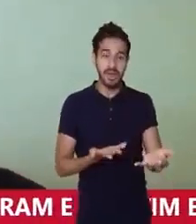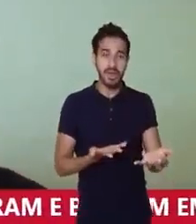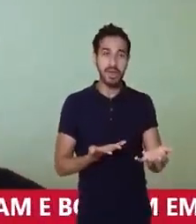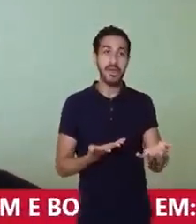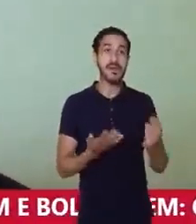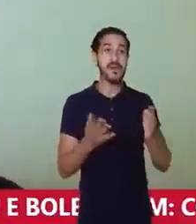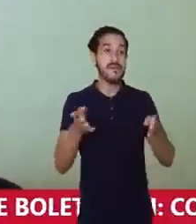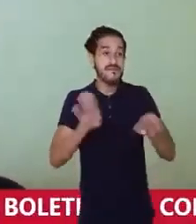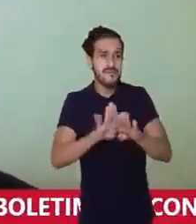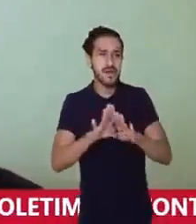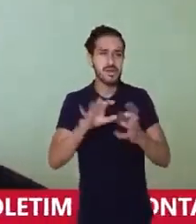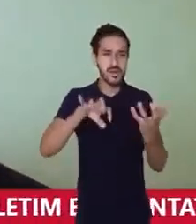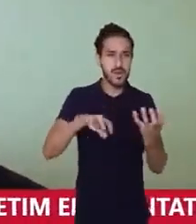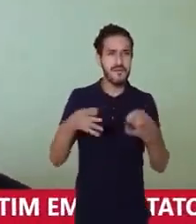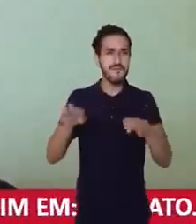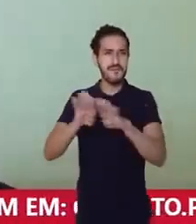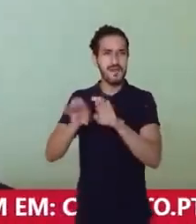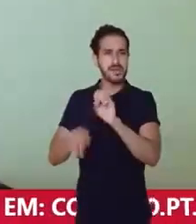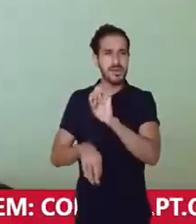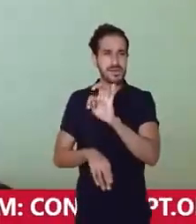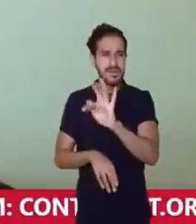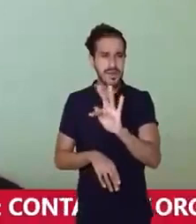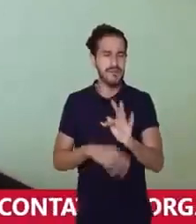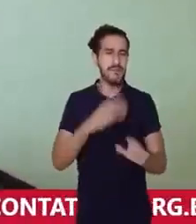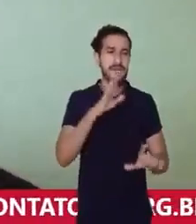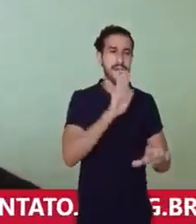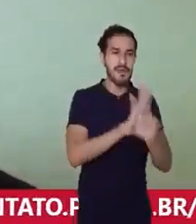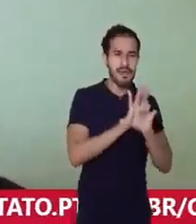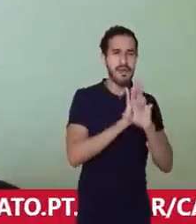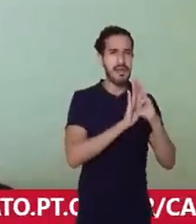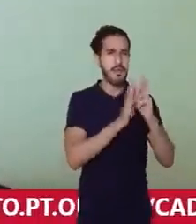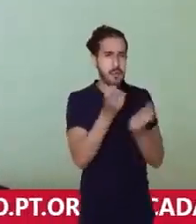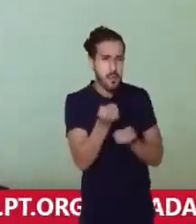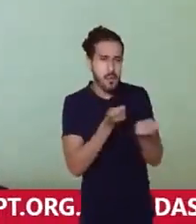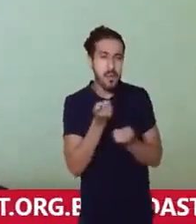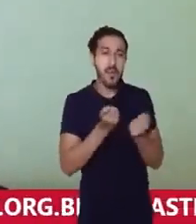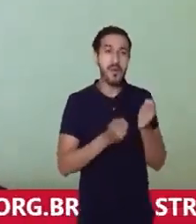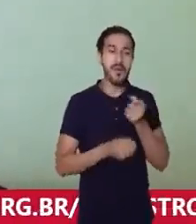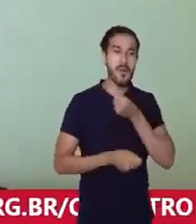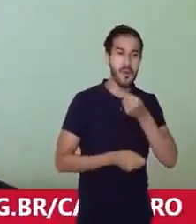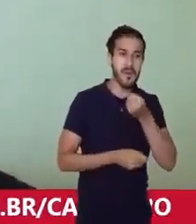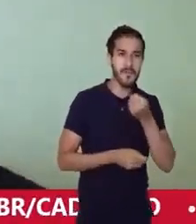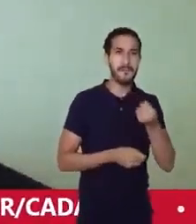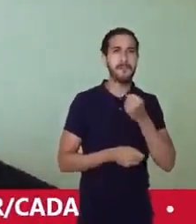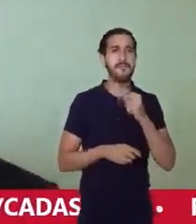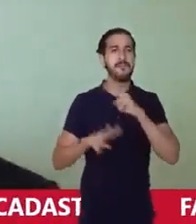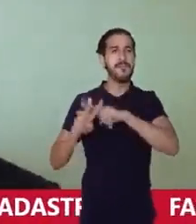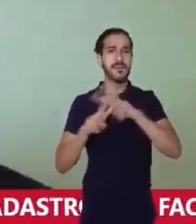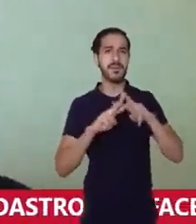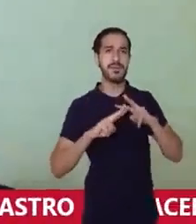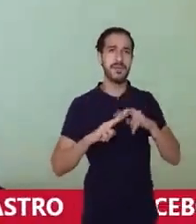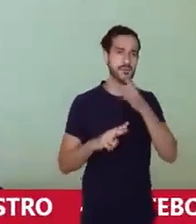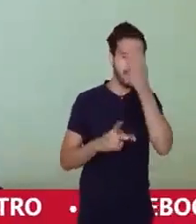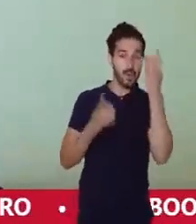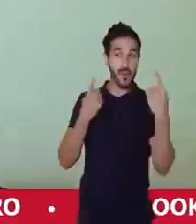fecha o Congresso, fecha o Supremo, lei de imprensa, prisão de opositores,